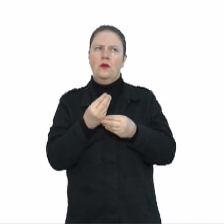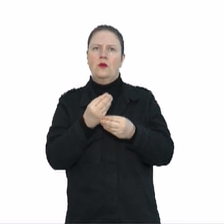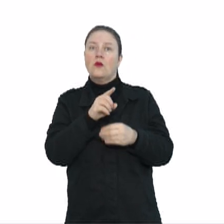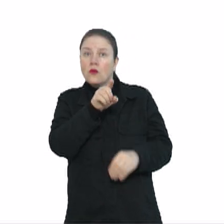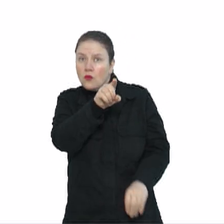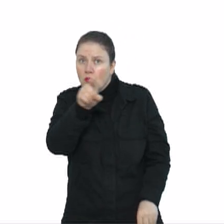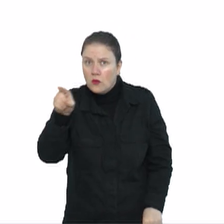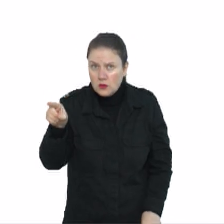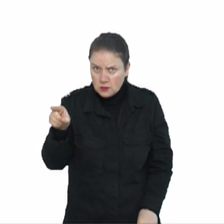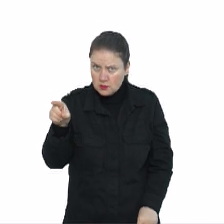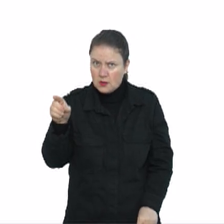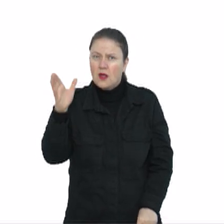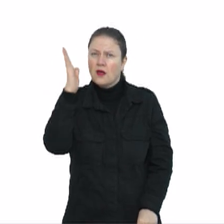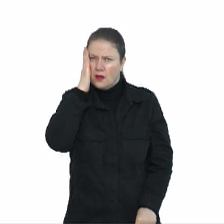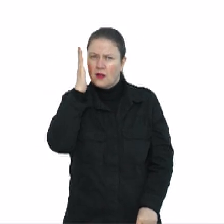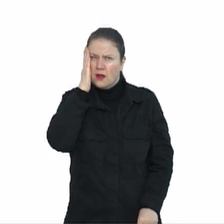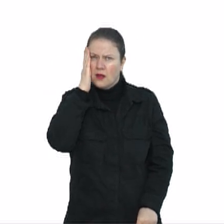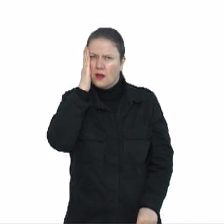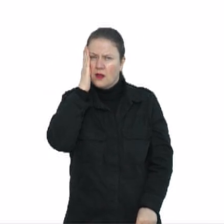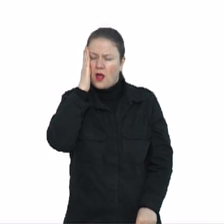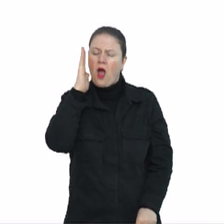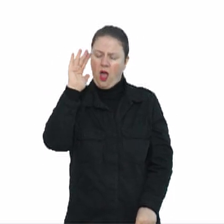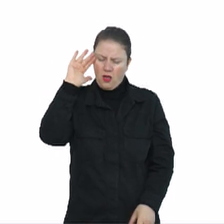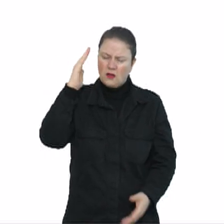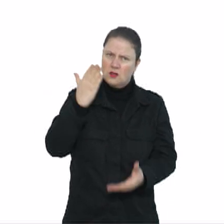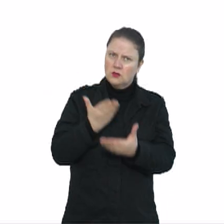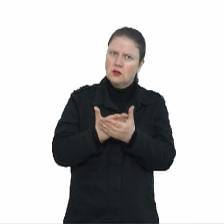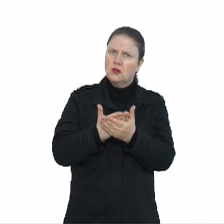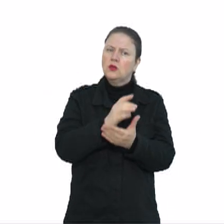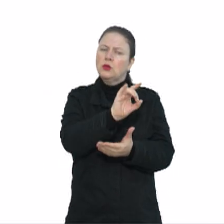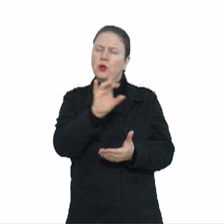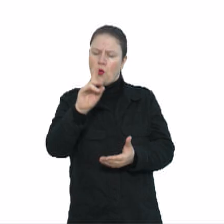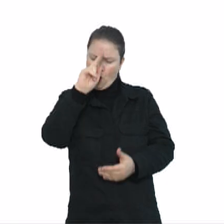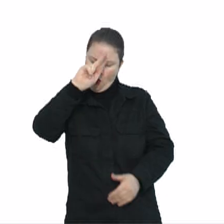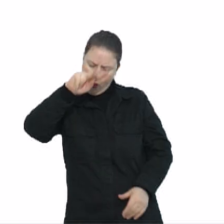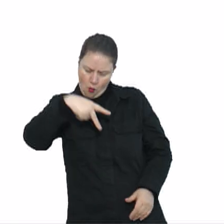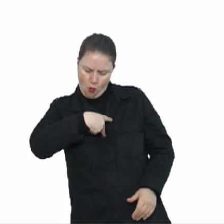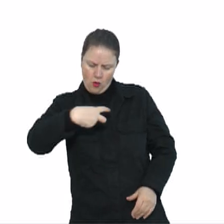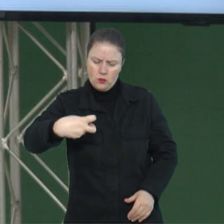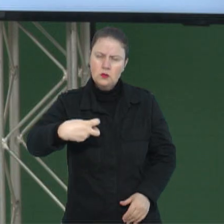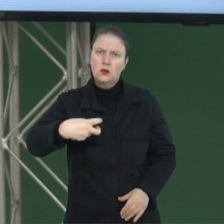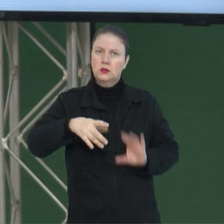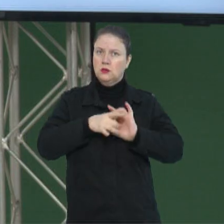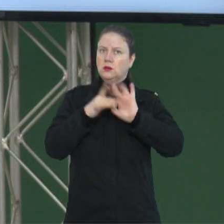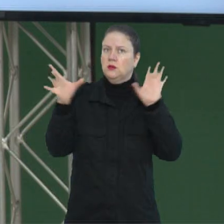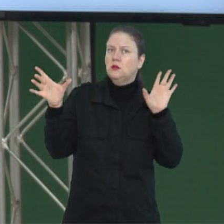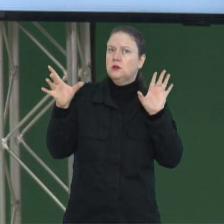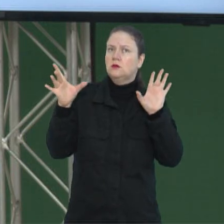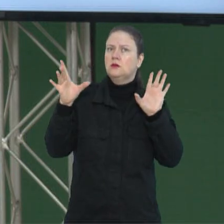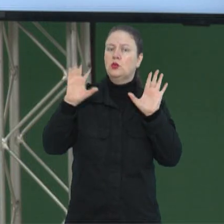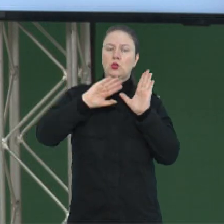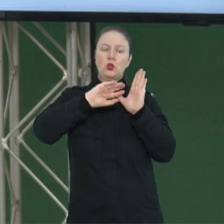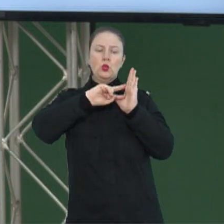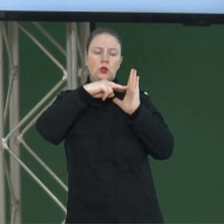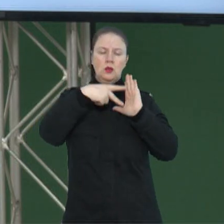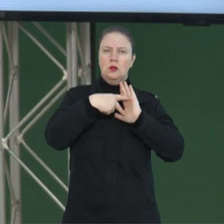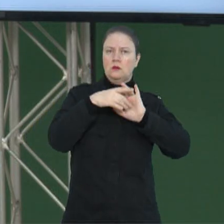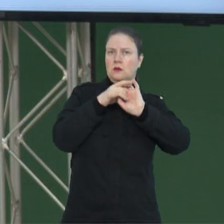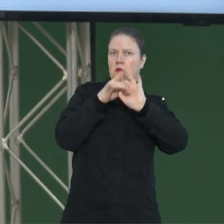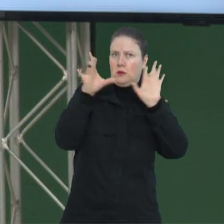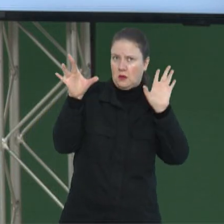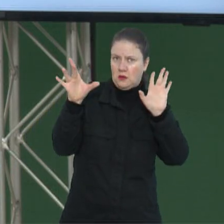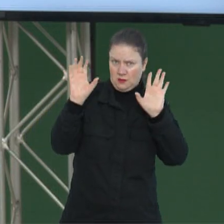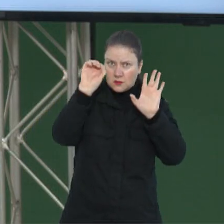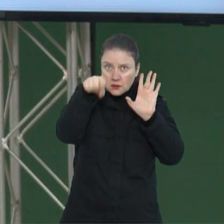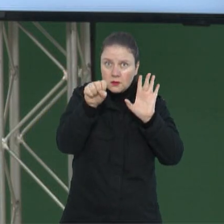se considera livre a partir do que Santo Agostinho entende como liberdade? A partir do que a gente definiu agora como liberdade, você se